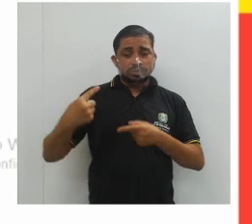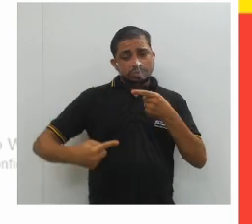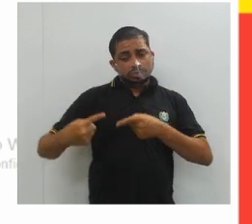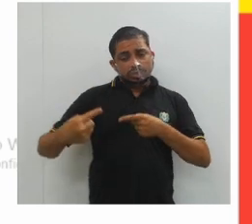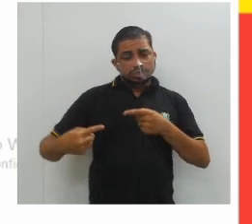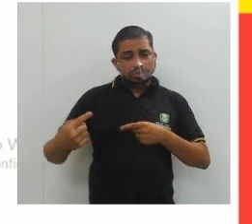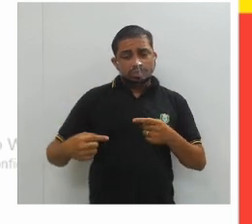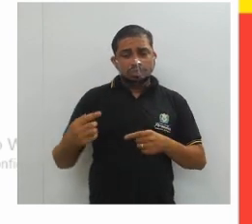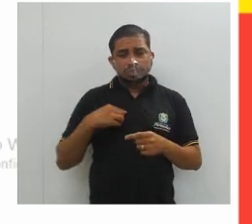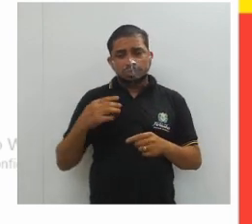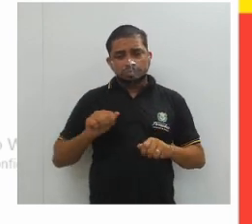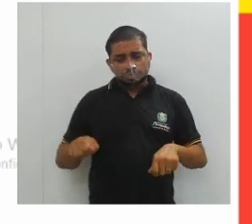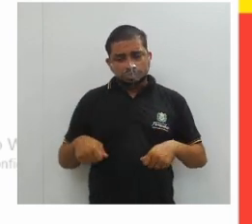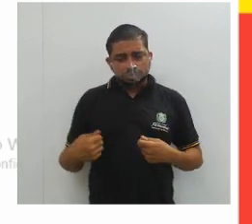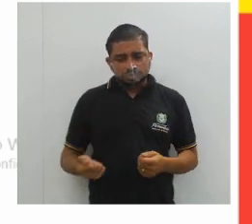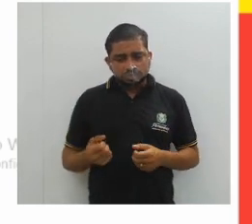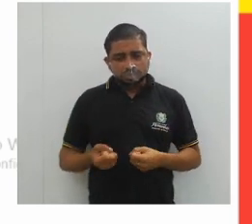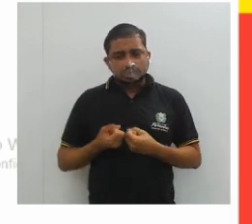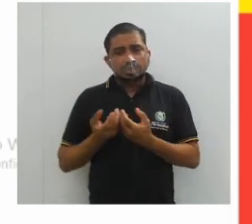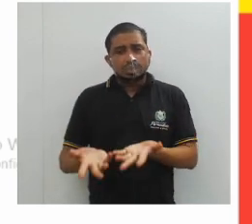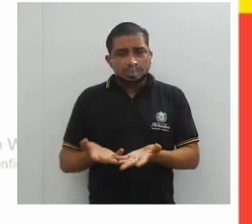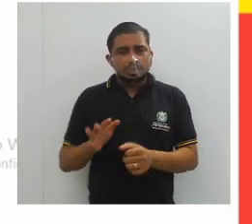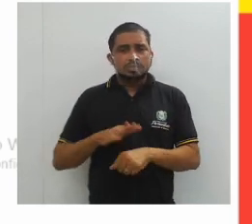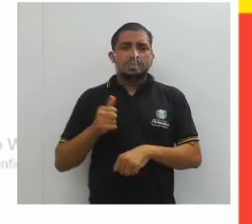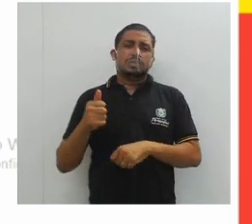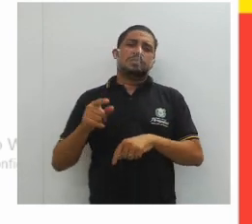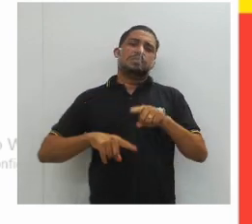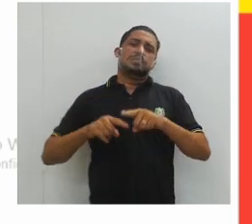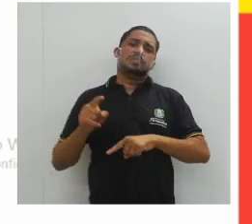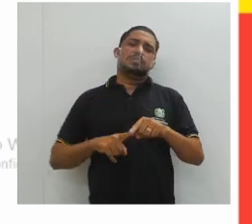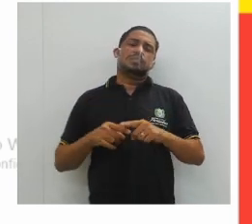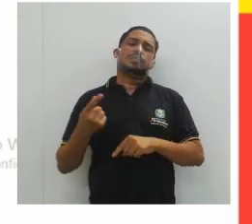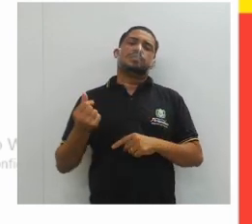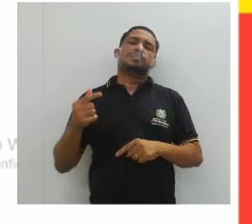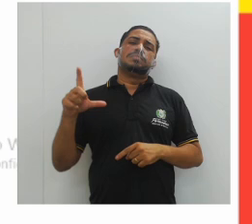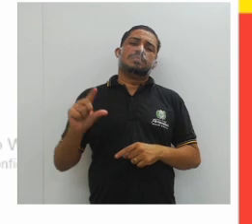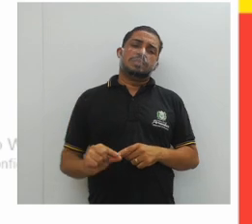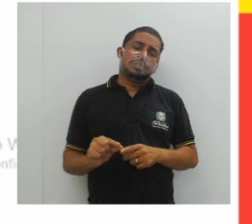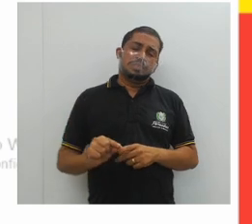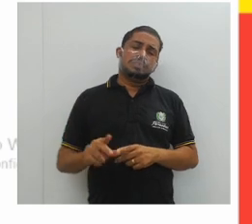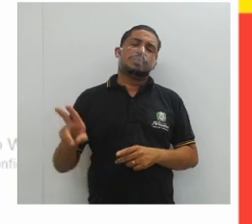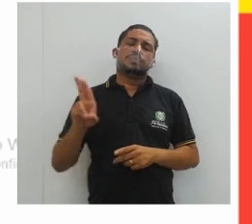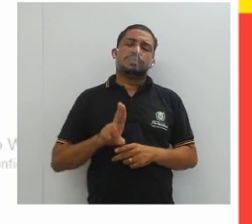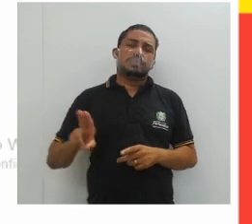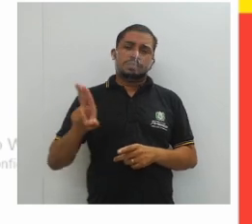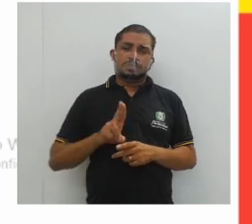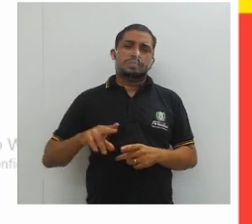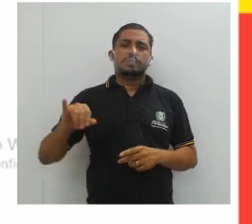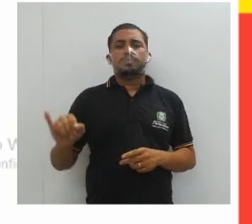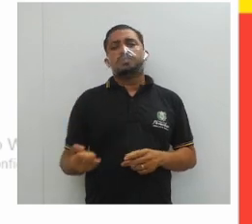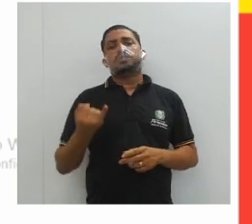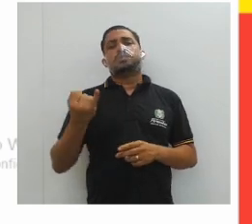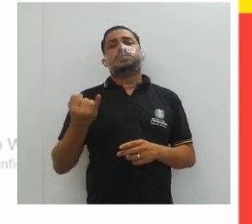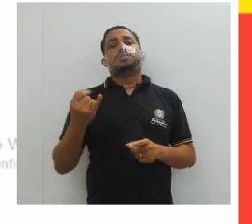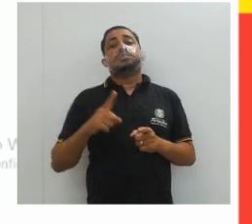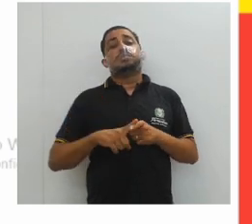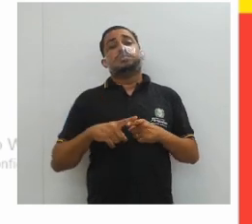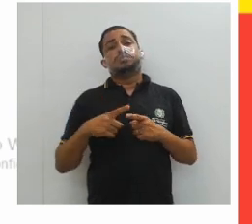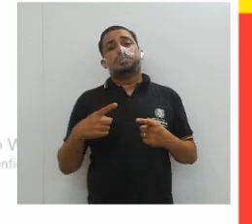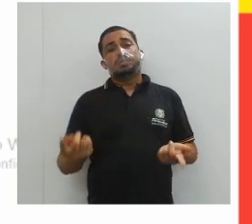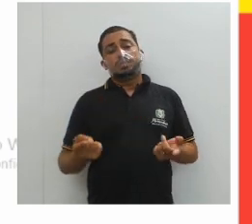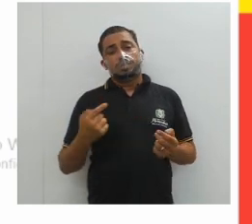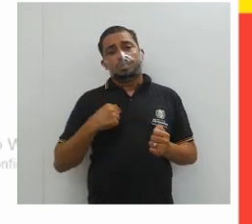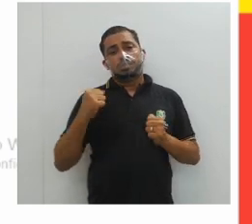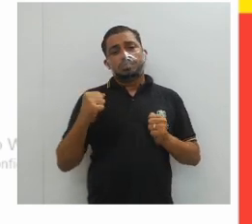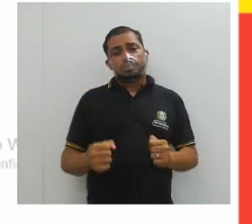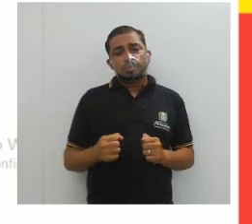para entregar um melhor produto, um melhor serviço com um baixo preço. Aí o consumidor é beneficiado. Mas eu